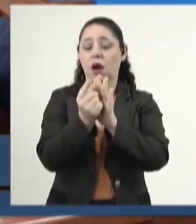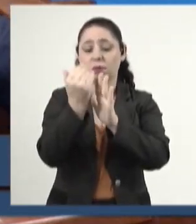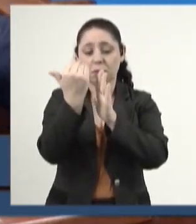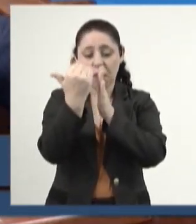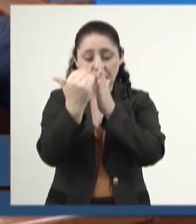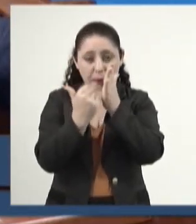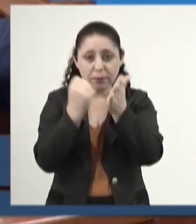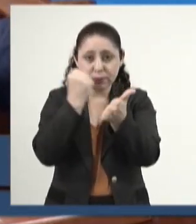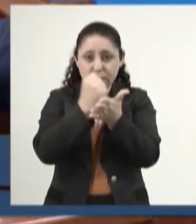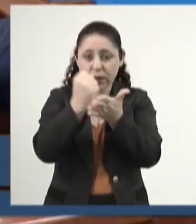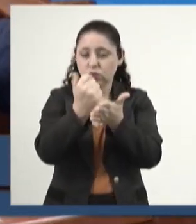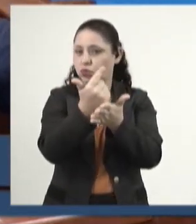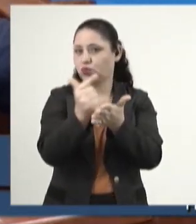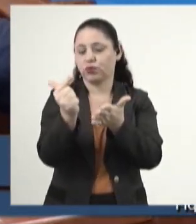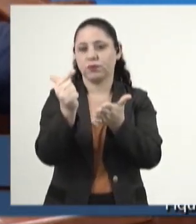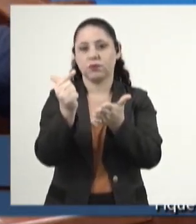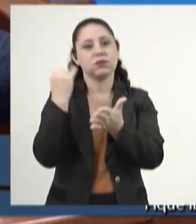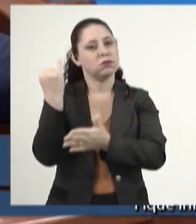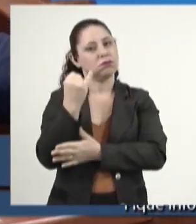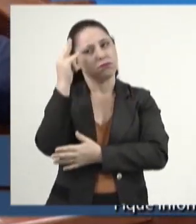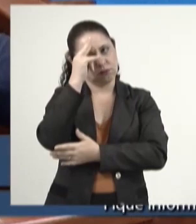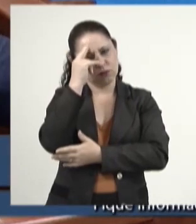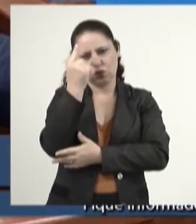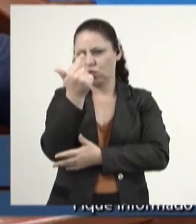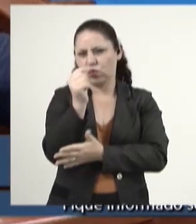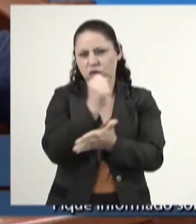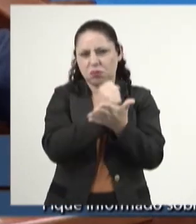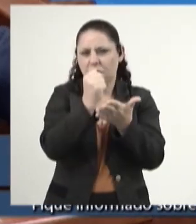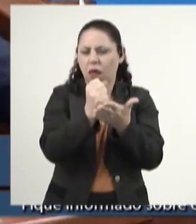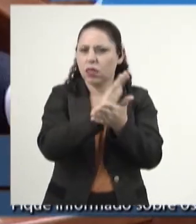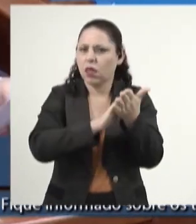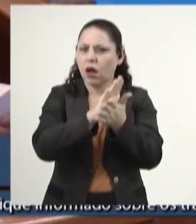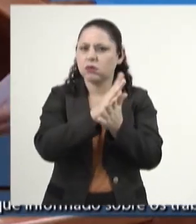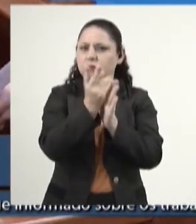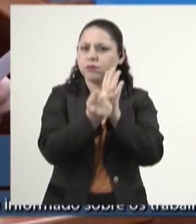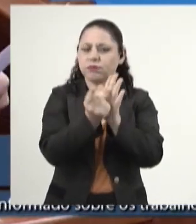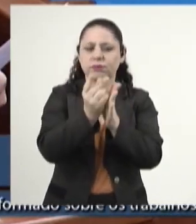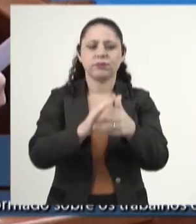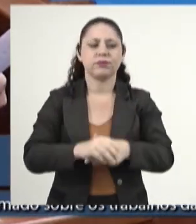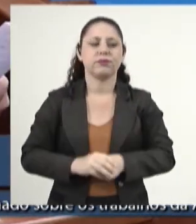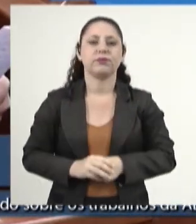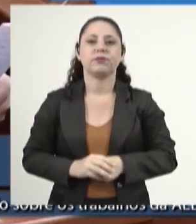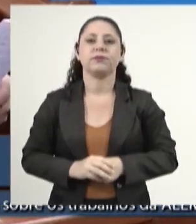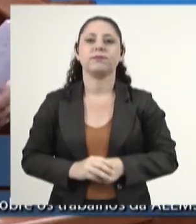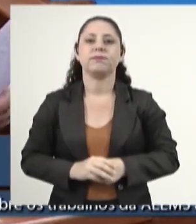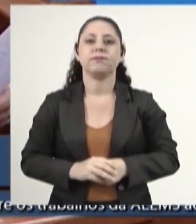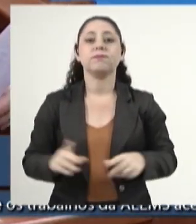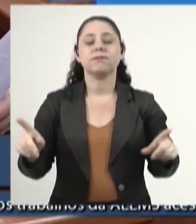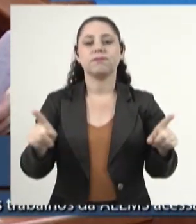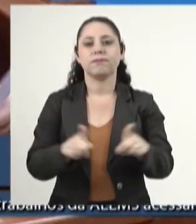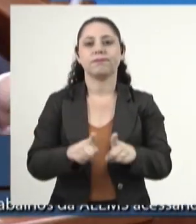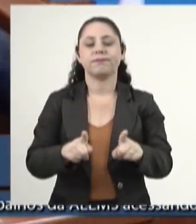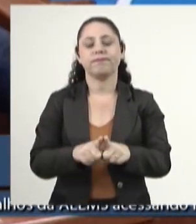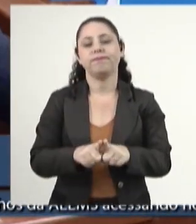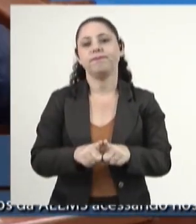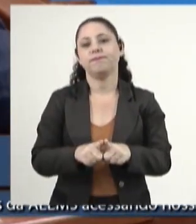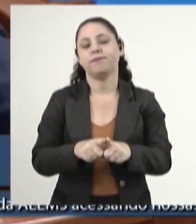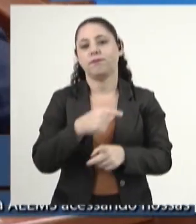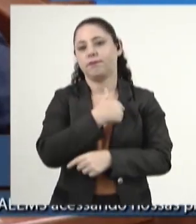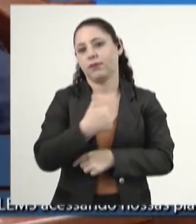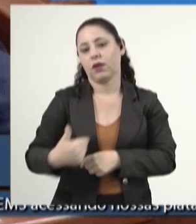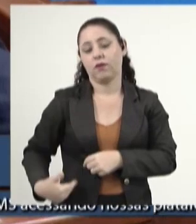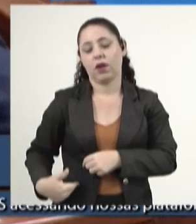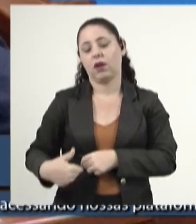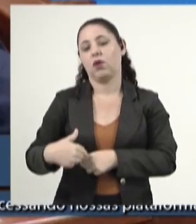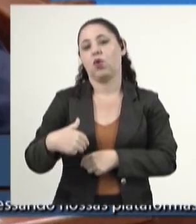previsto. Importante lembrar isso, não tinha orçamento previsto. E também o governo